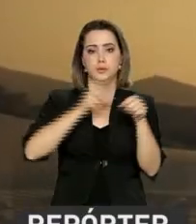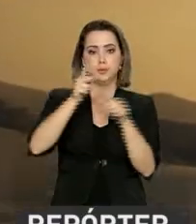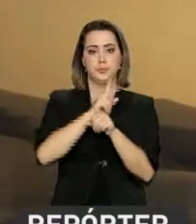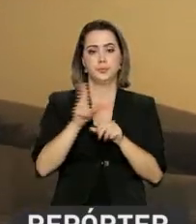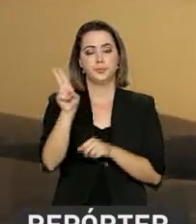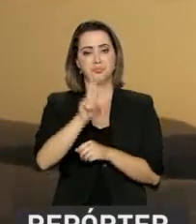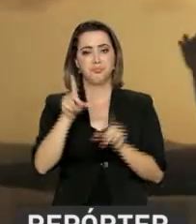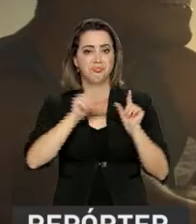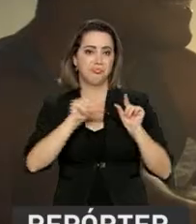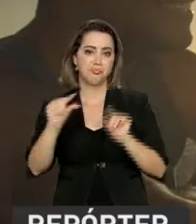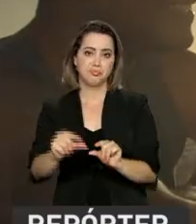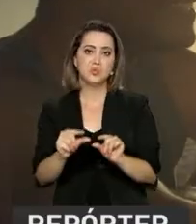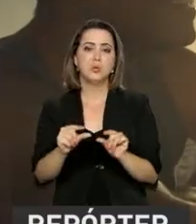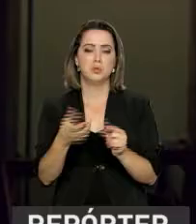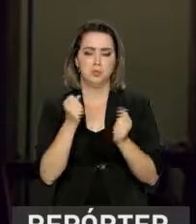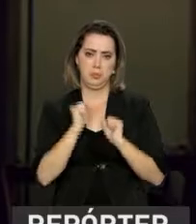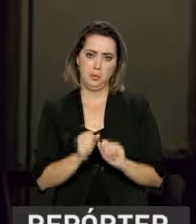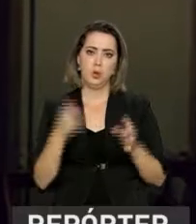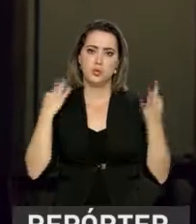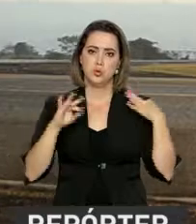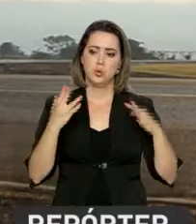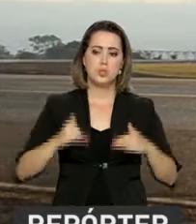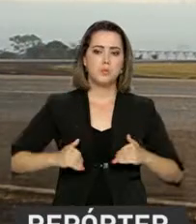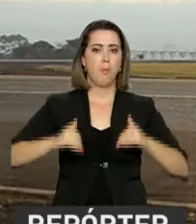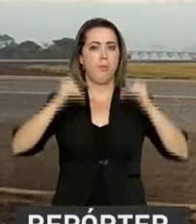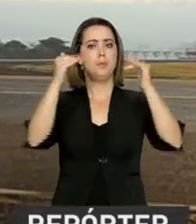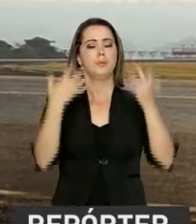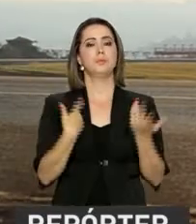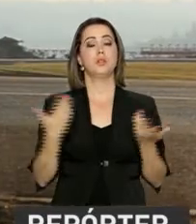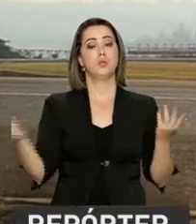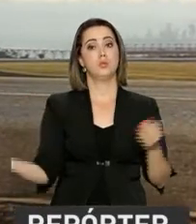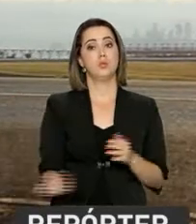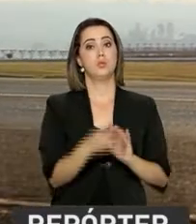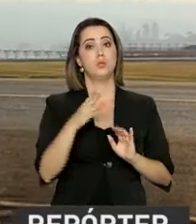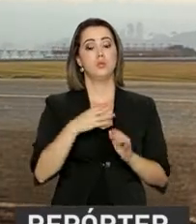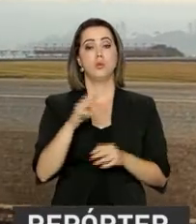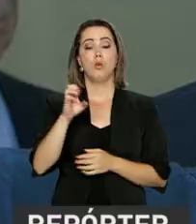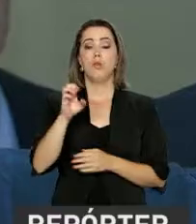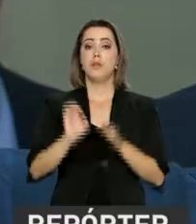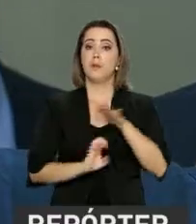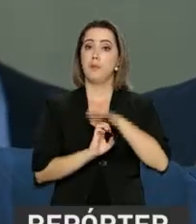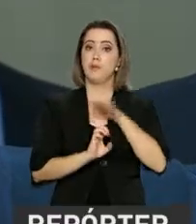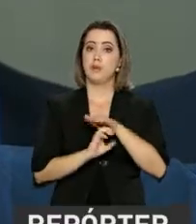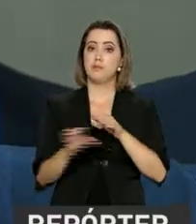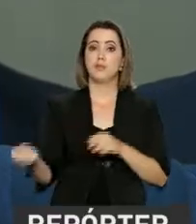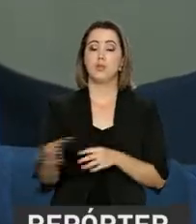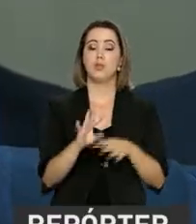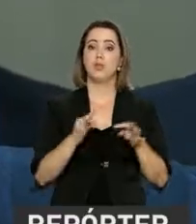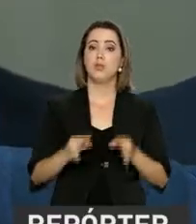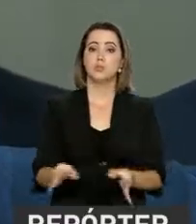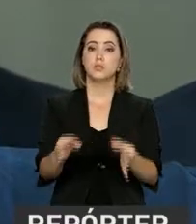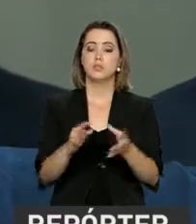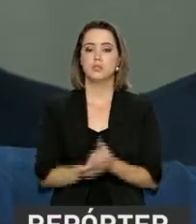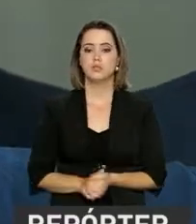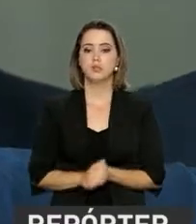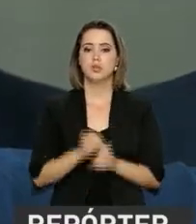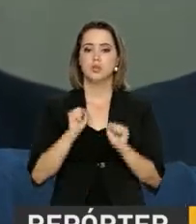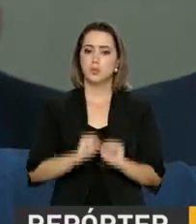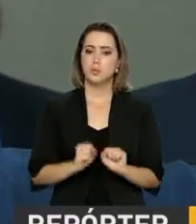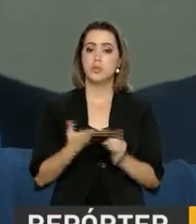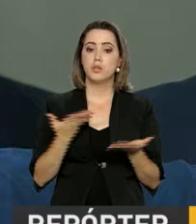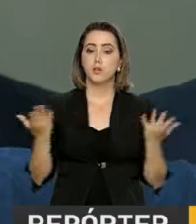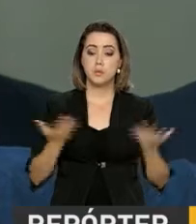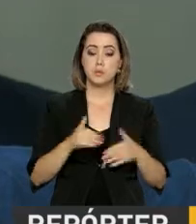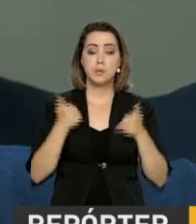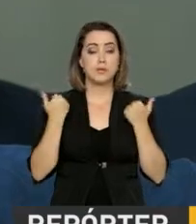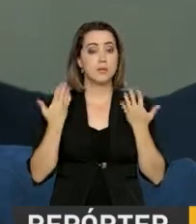pouco essa vantagem. Por isso, outra medida é a modernização da Embratur. Com isso, nós estaremos aptos a competir